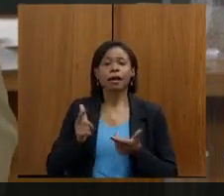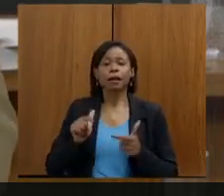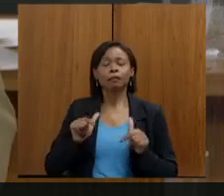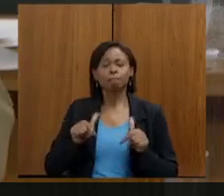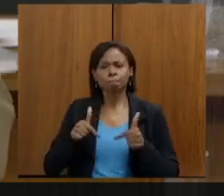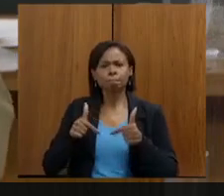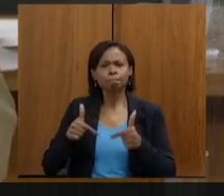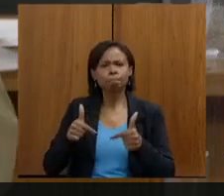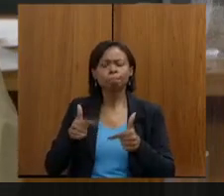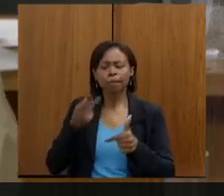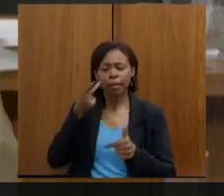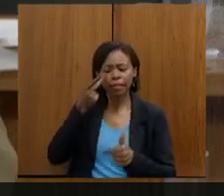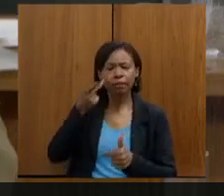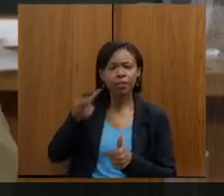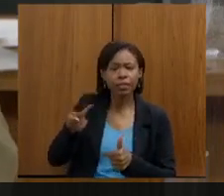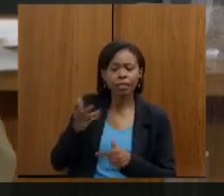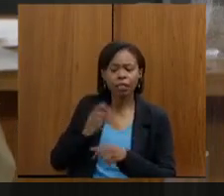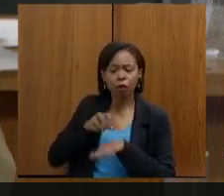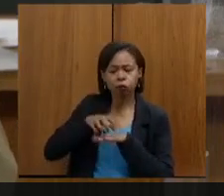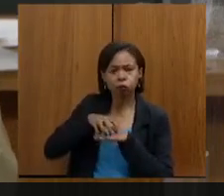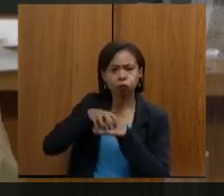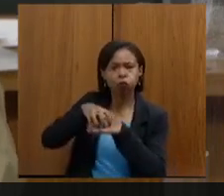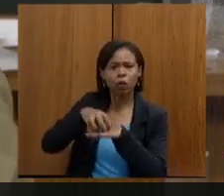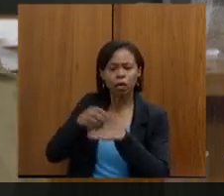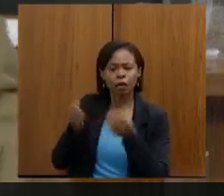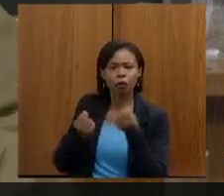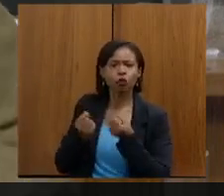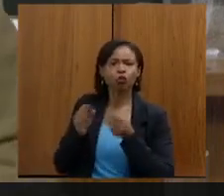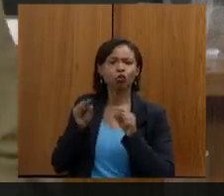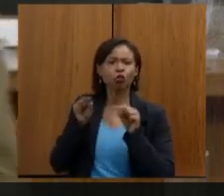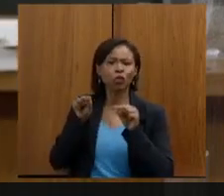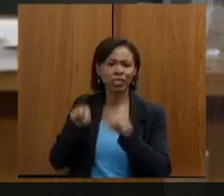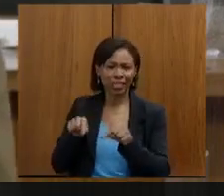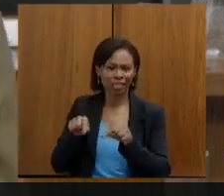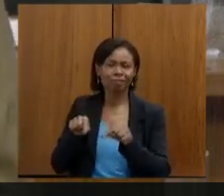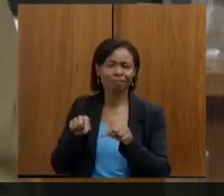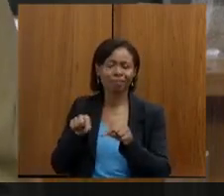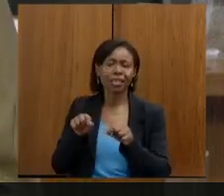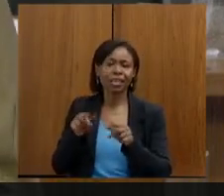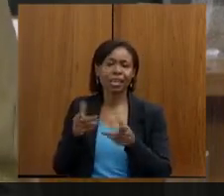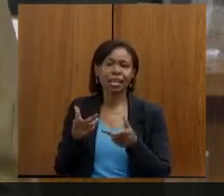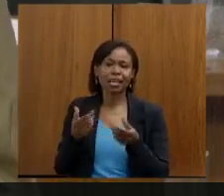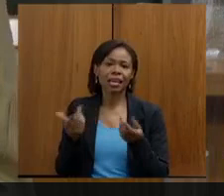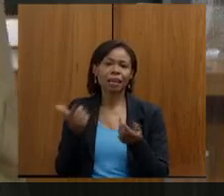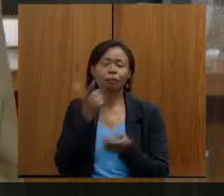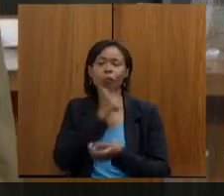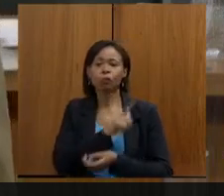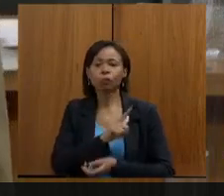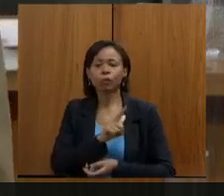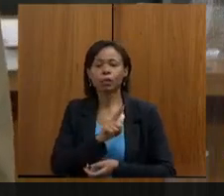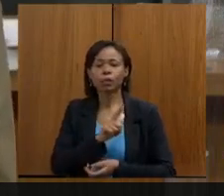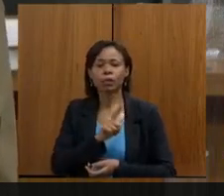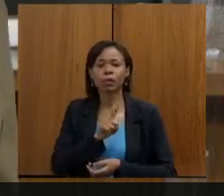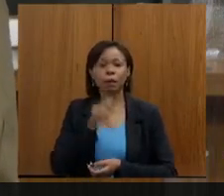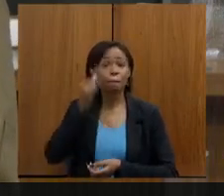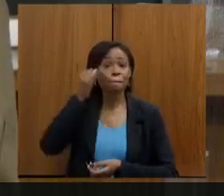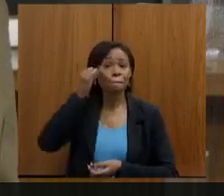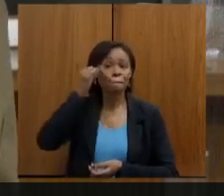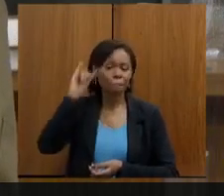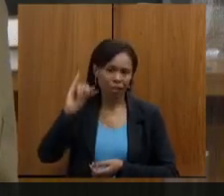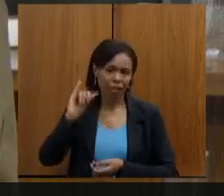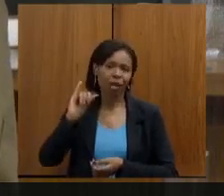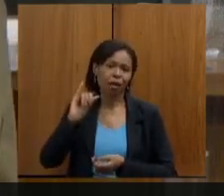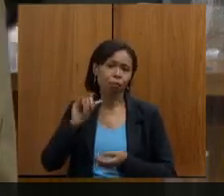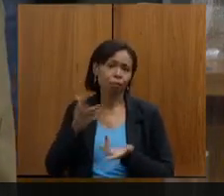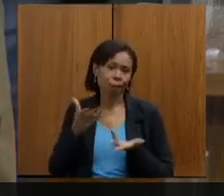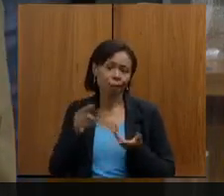fazer essas visitas né E aí a gente sai medidas nós conseguimos medidas preventivas é